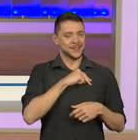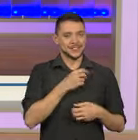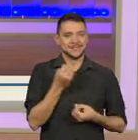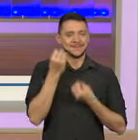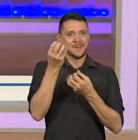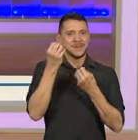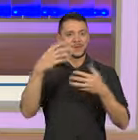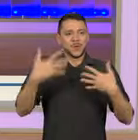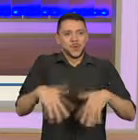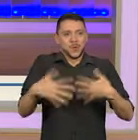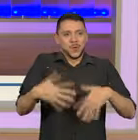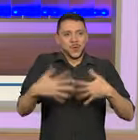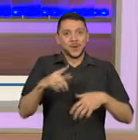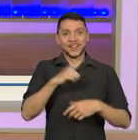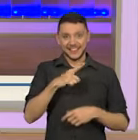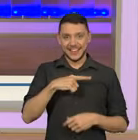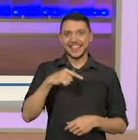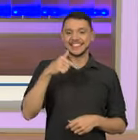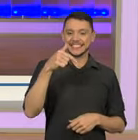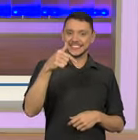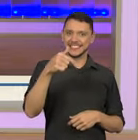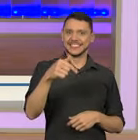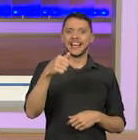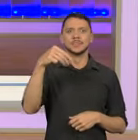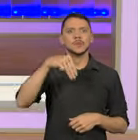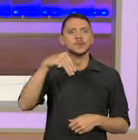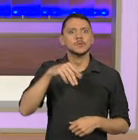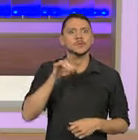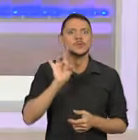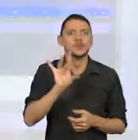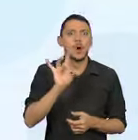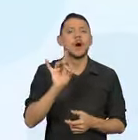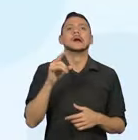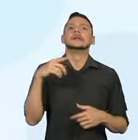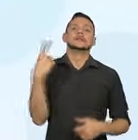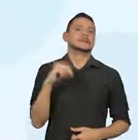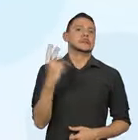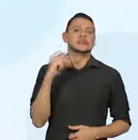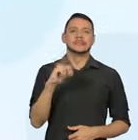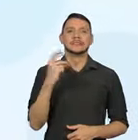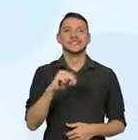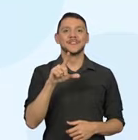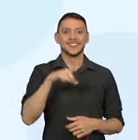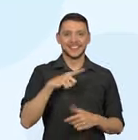tem 7 minutos. Deixa eu acelerar um pouquinho. Vamos lá. Avançando.